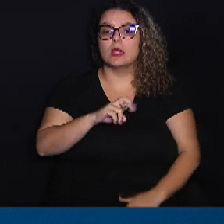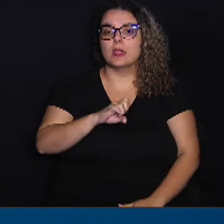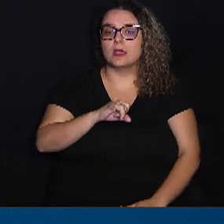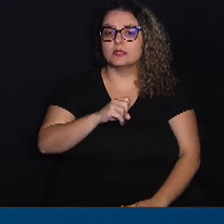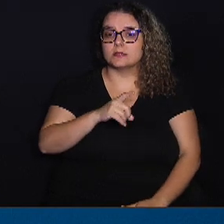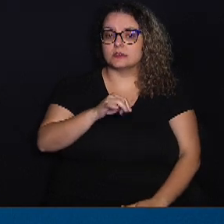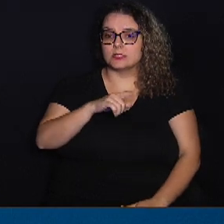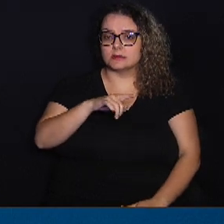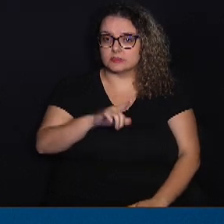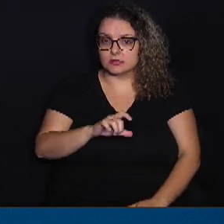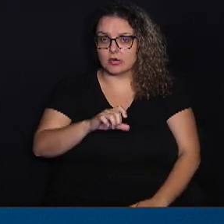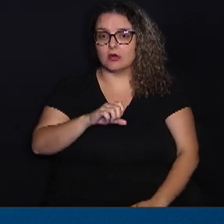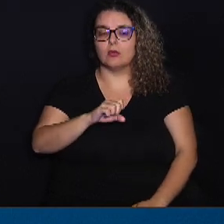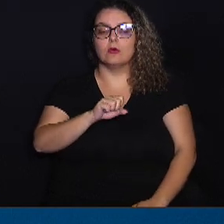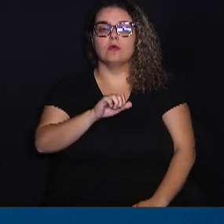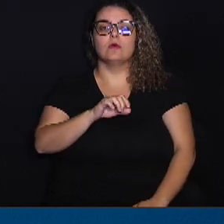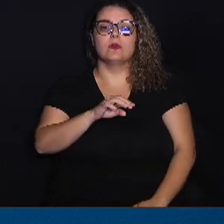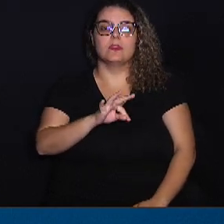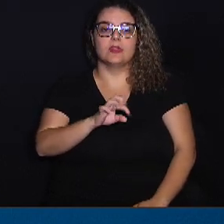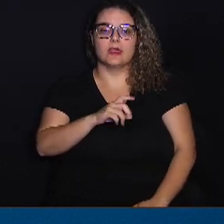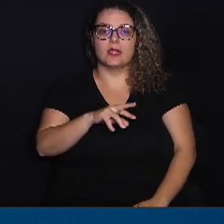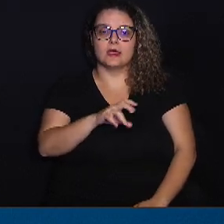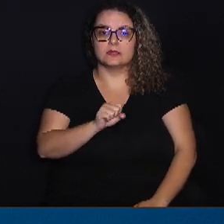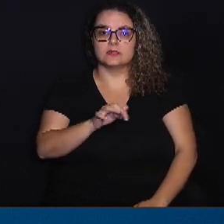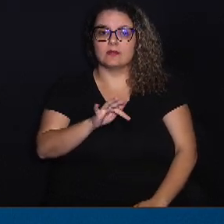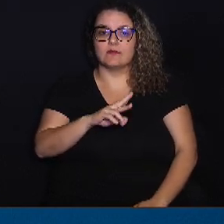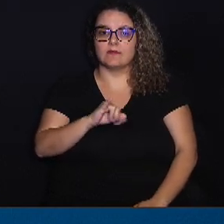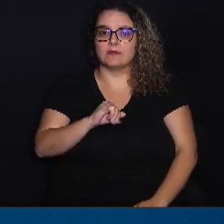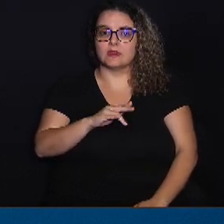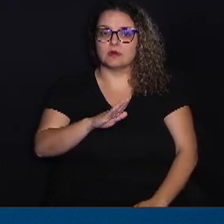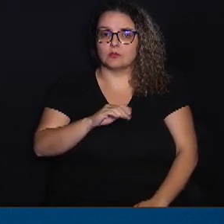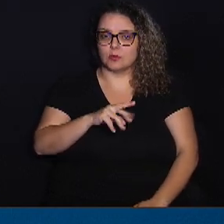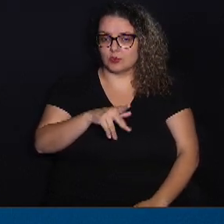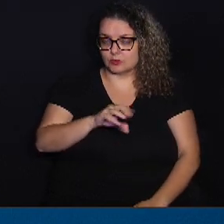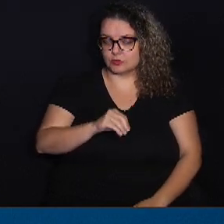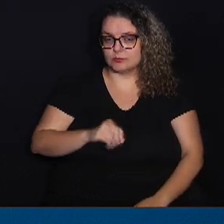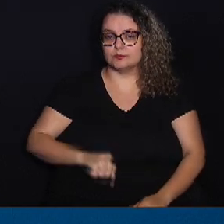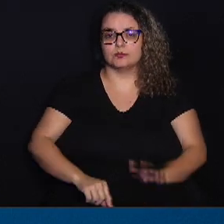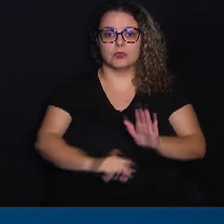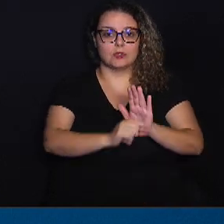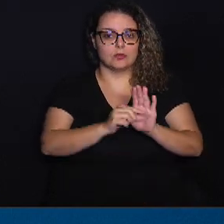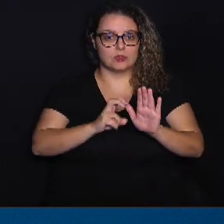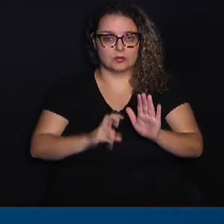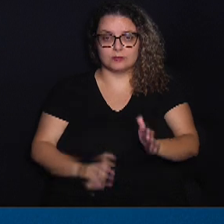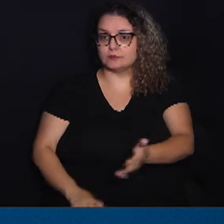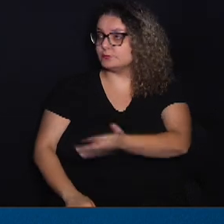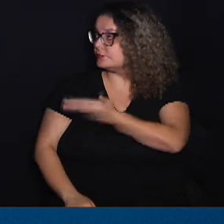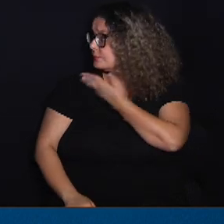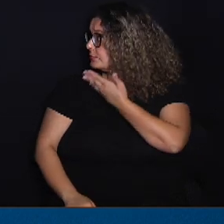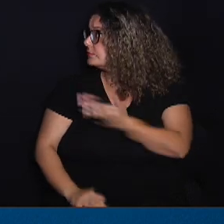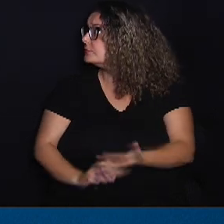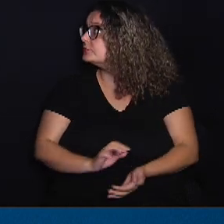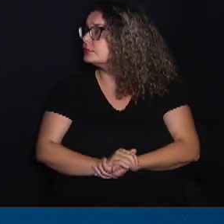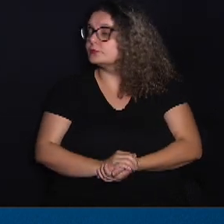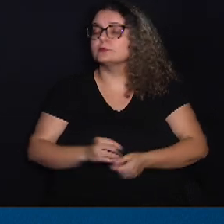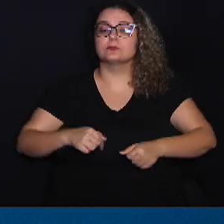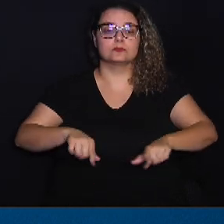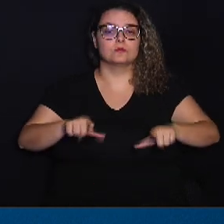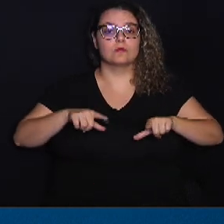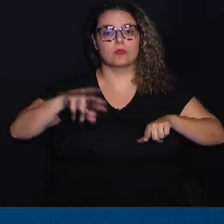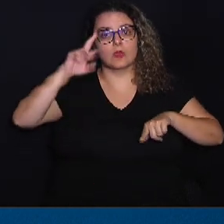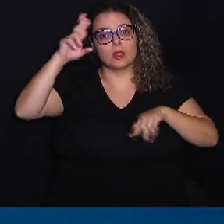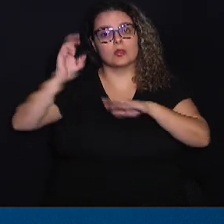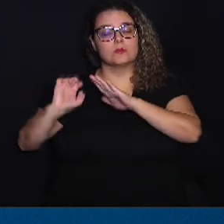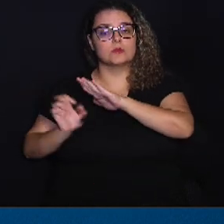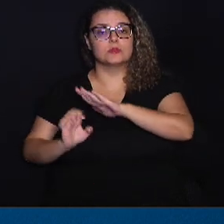do Friburgo e por fim será analisado o projeto que concede o diploma de mérito Empresarial José Bonifácio Coutinho